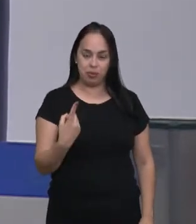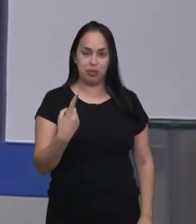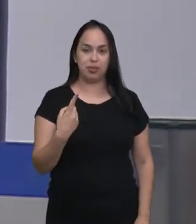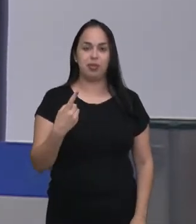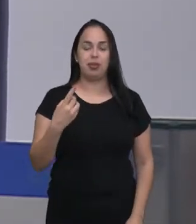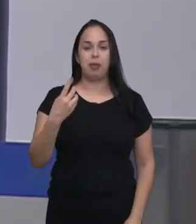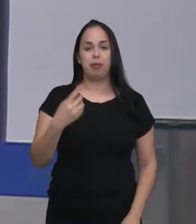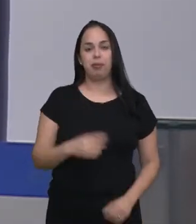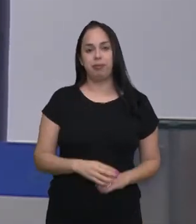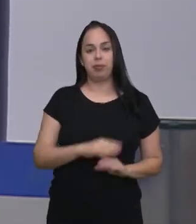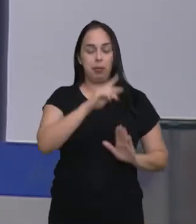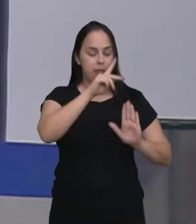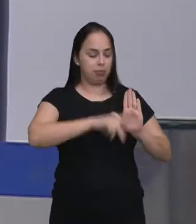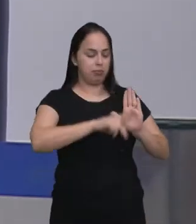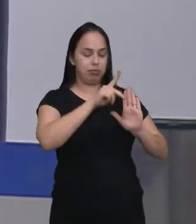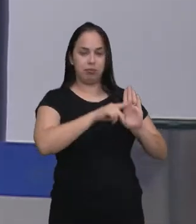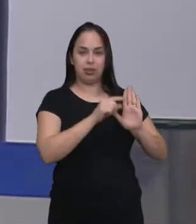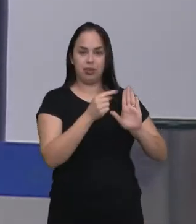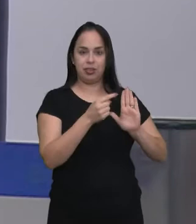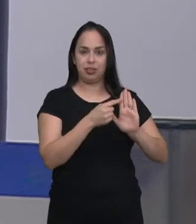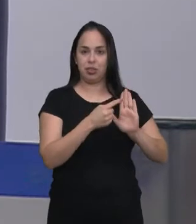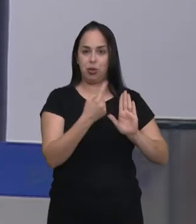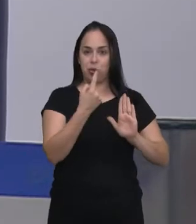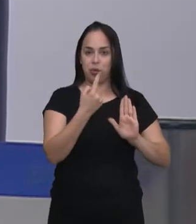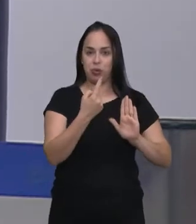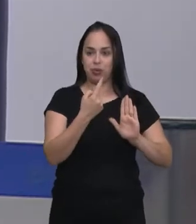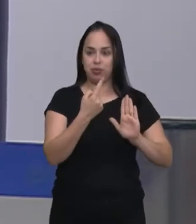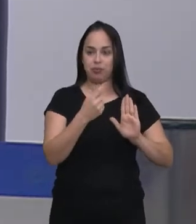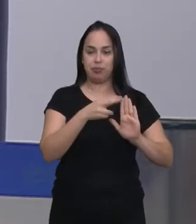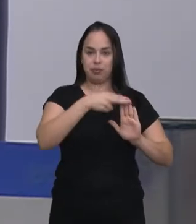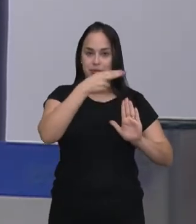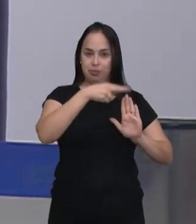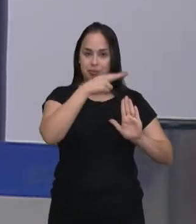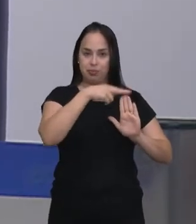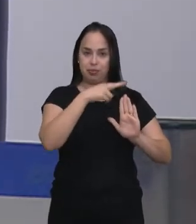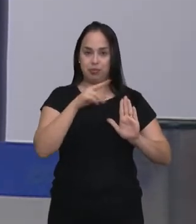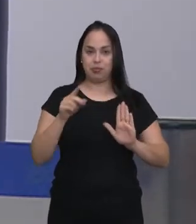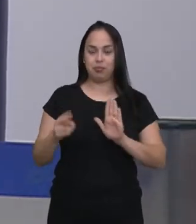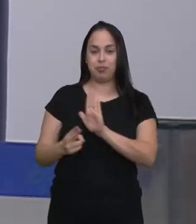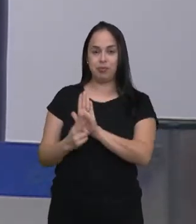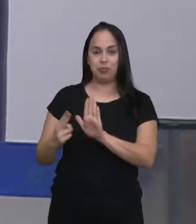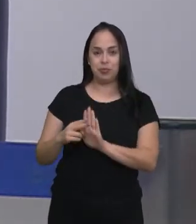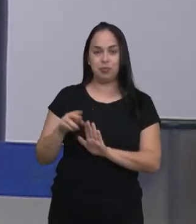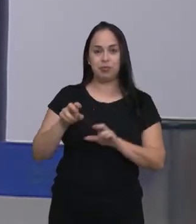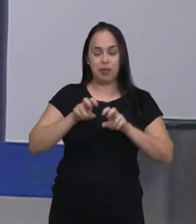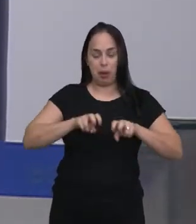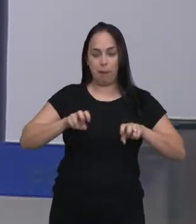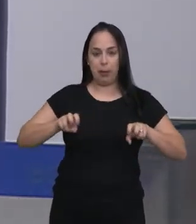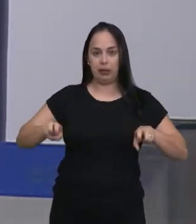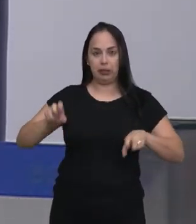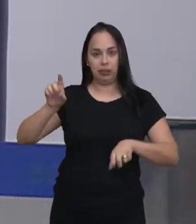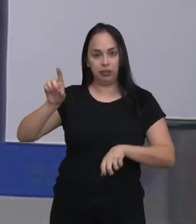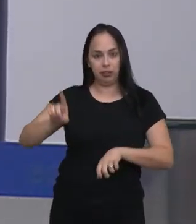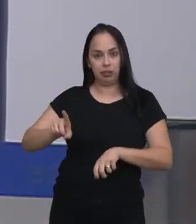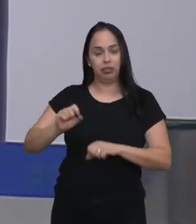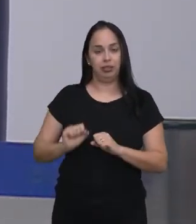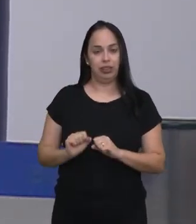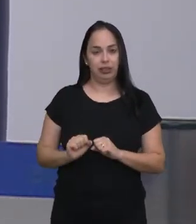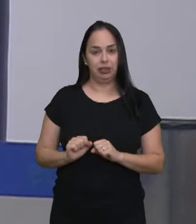1361/2022, projeto de resolução número 1/2022. Autoria, mesa diretora, altera